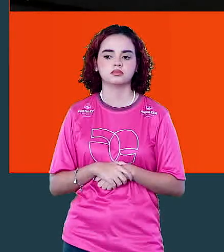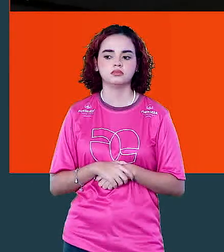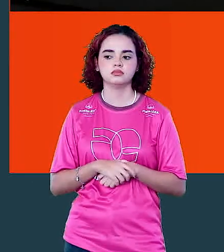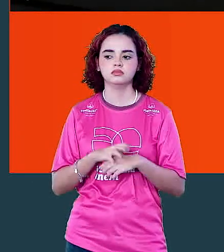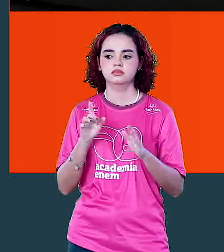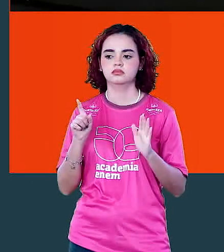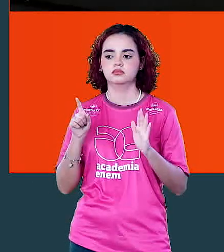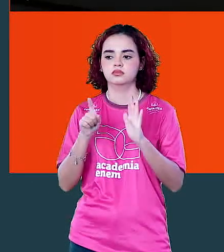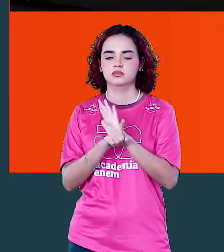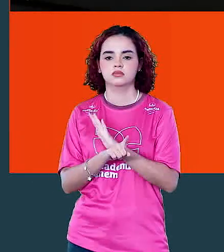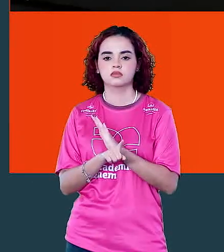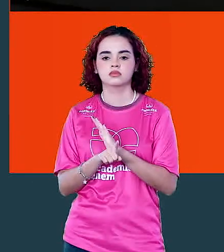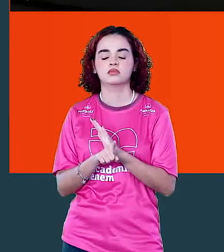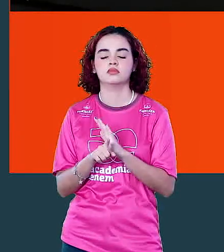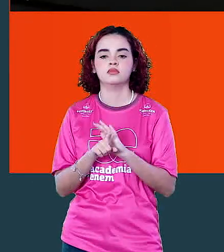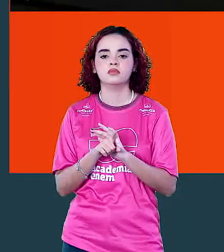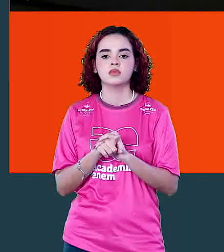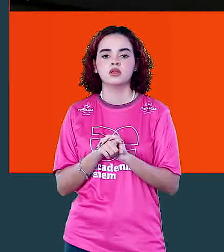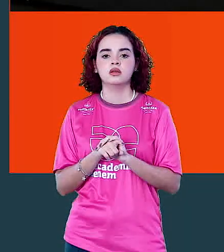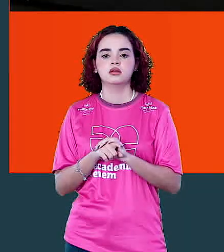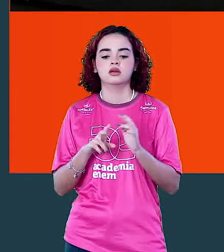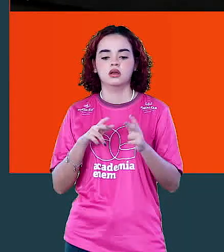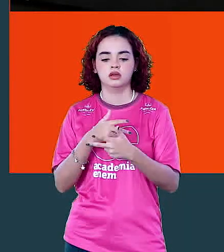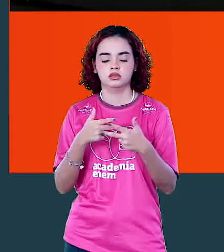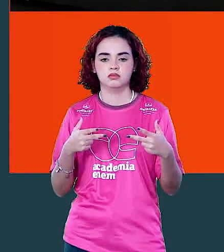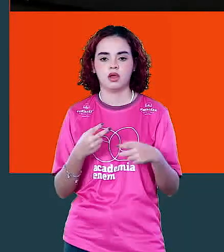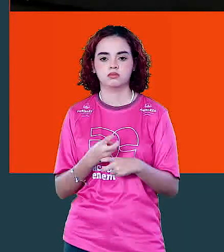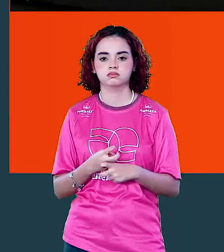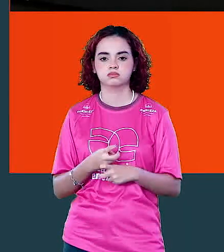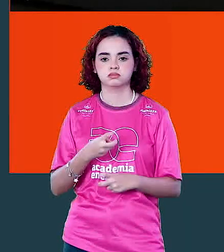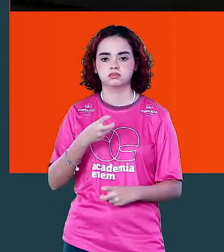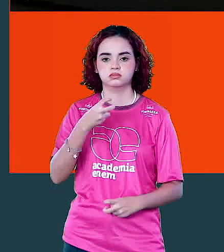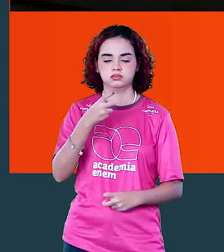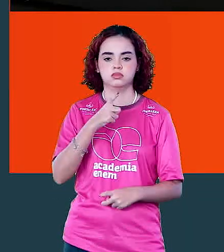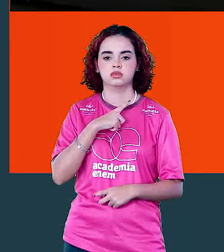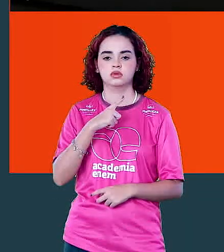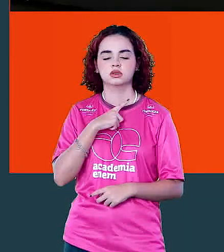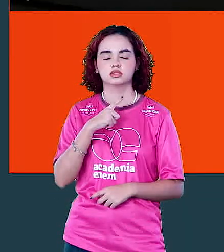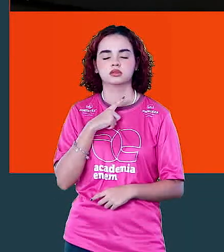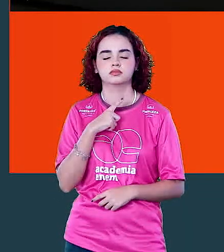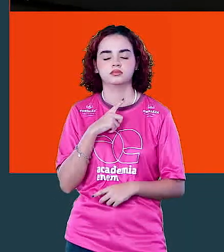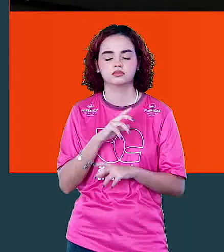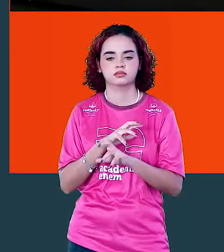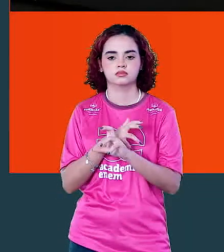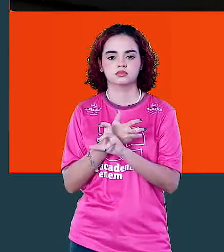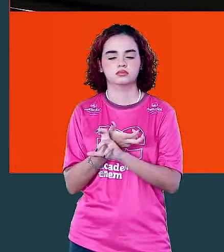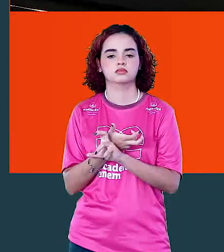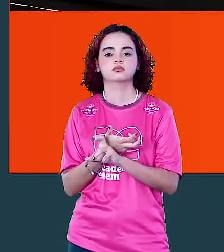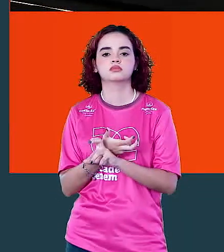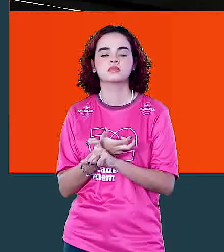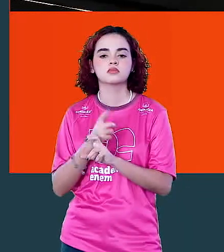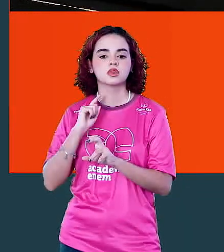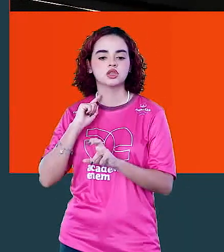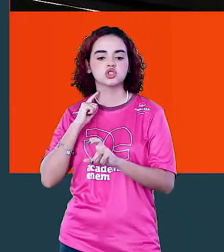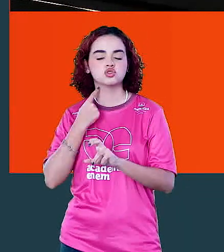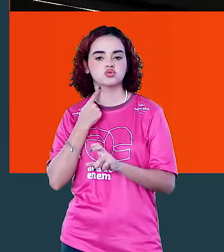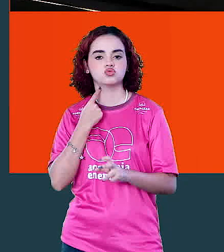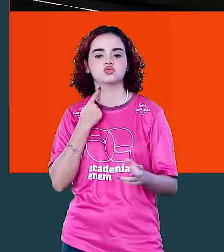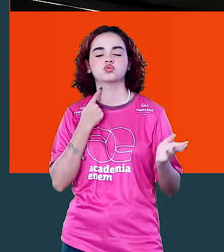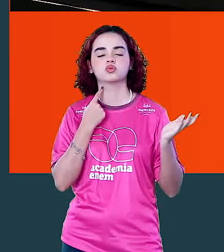questão. Em animais vertebrados, essa associação de poluentes